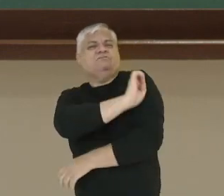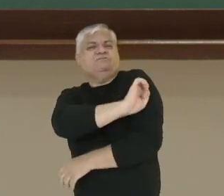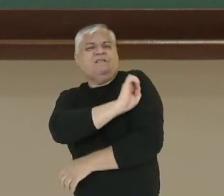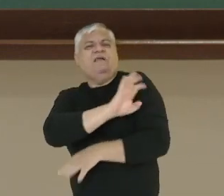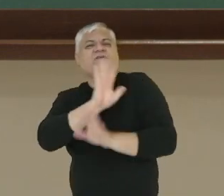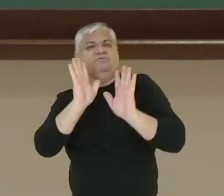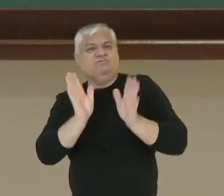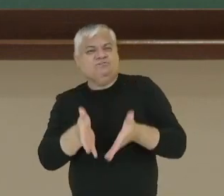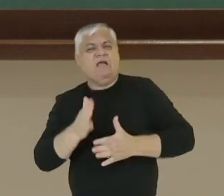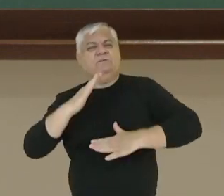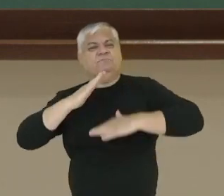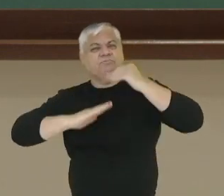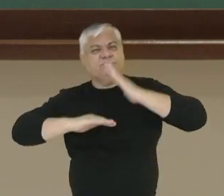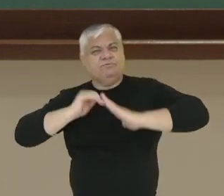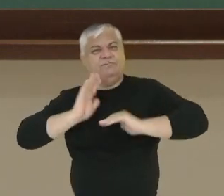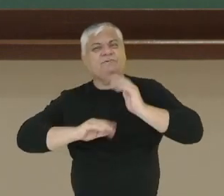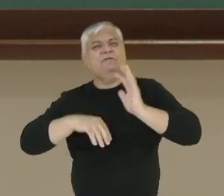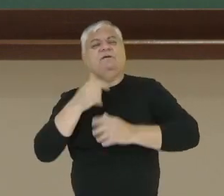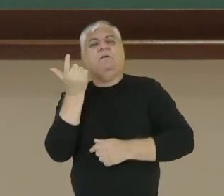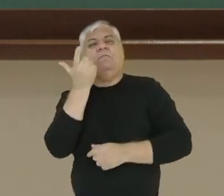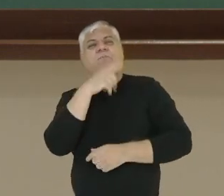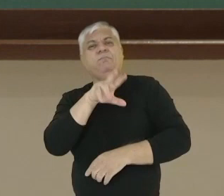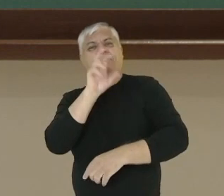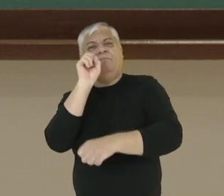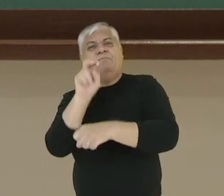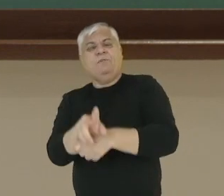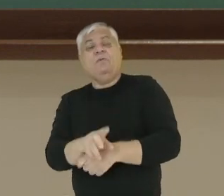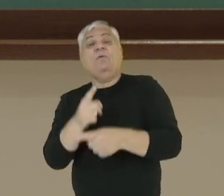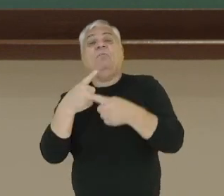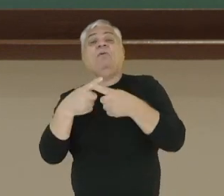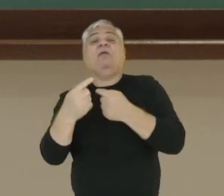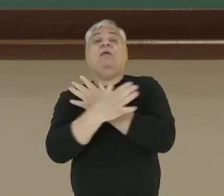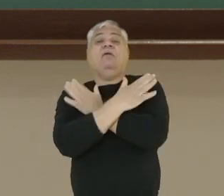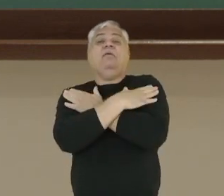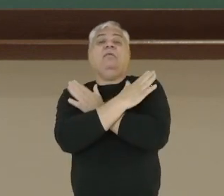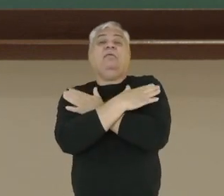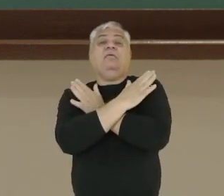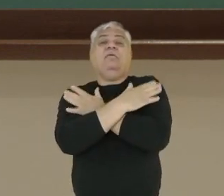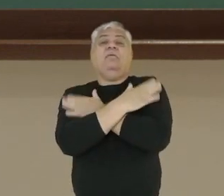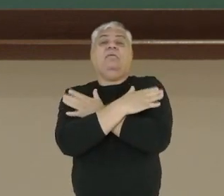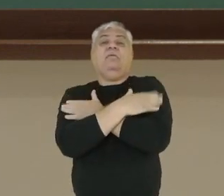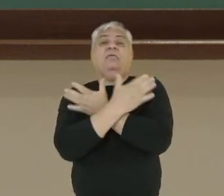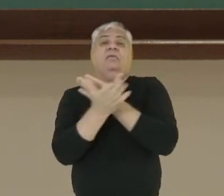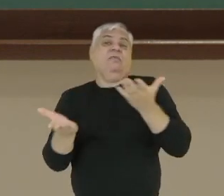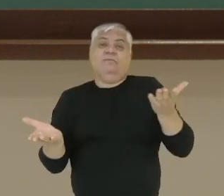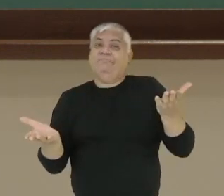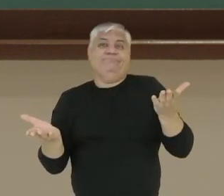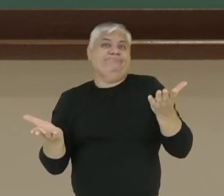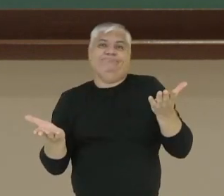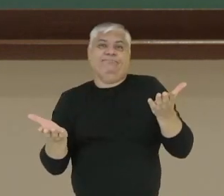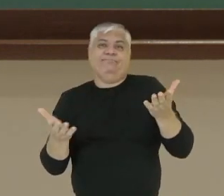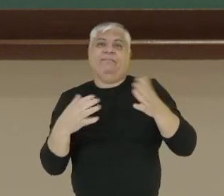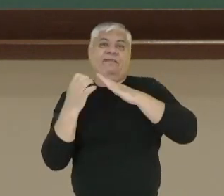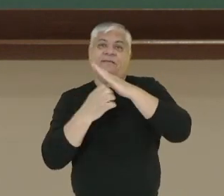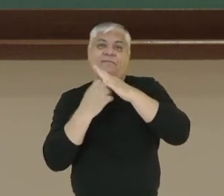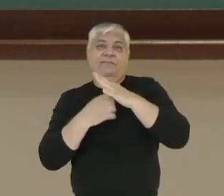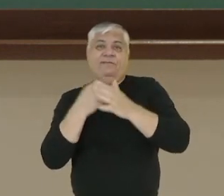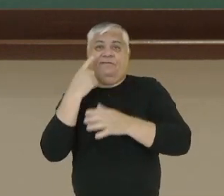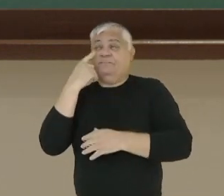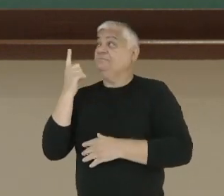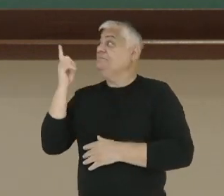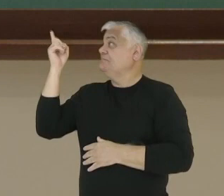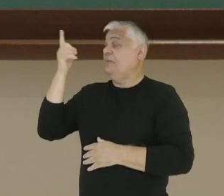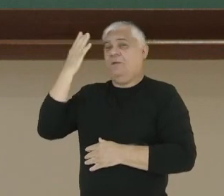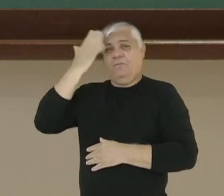ter aí a mão de obra qualificada para você não ficar desempregado ou até você engrossar esses números aqui